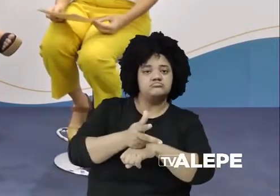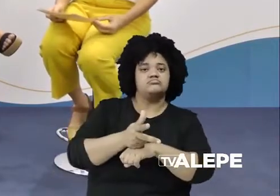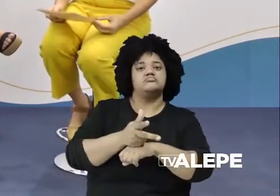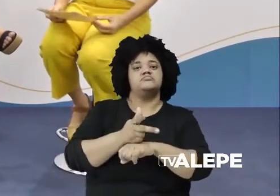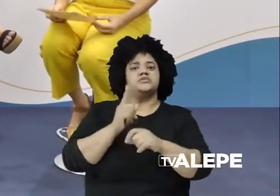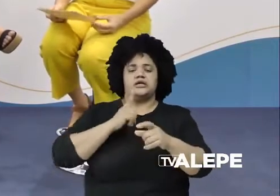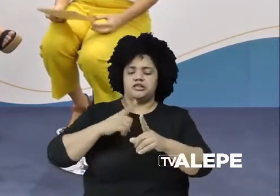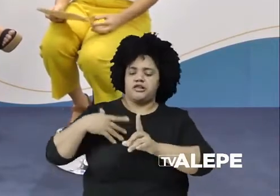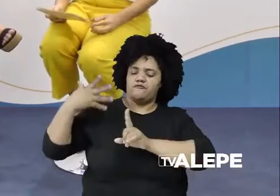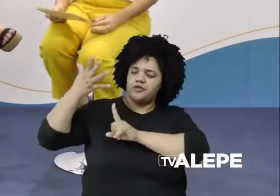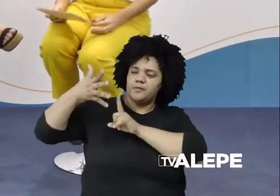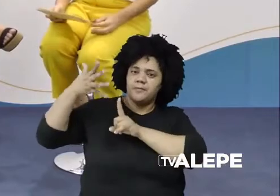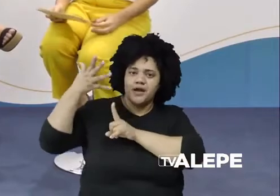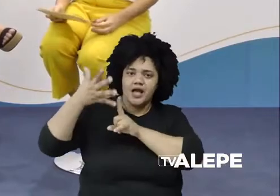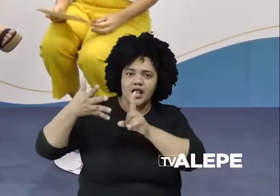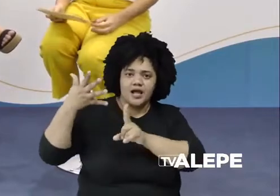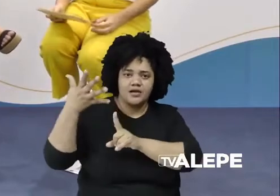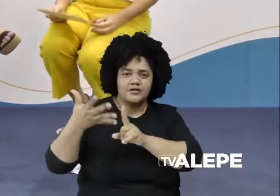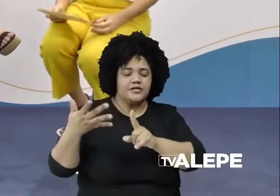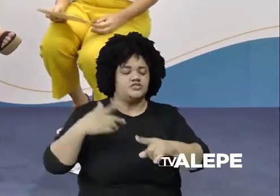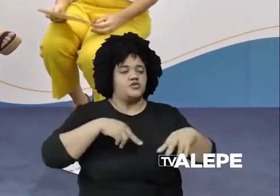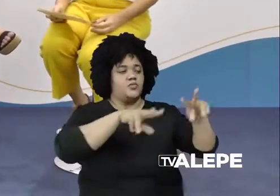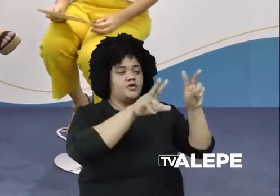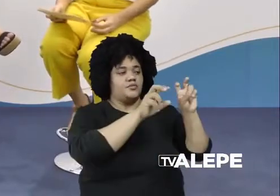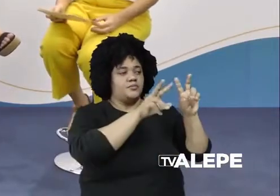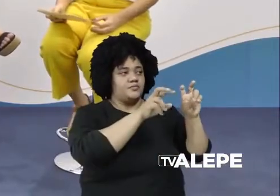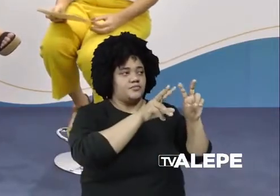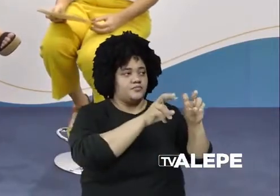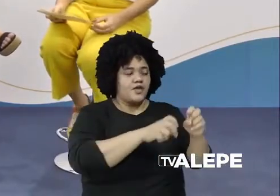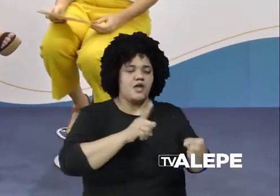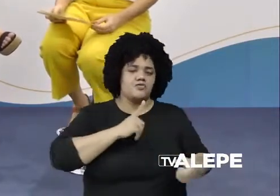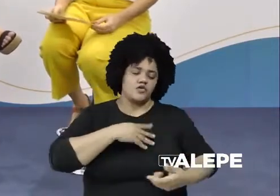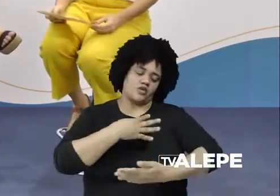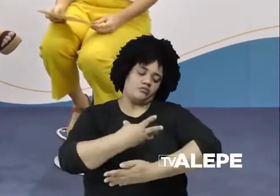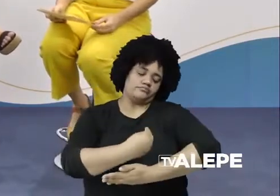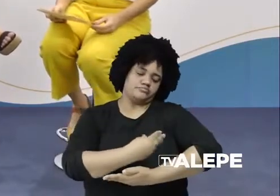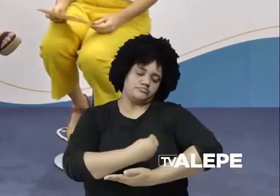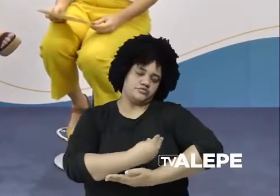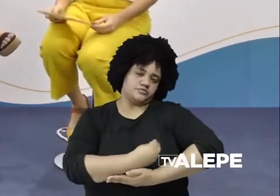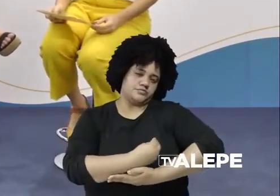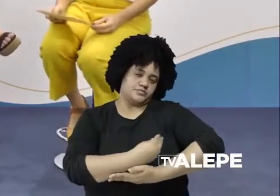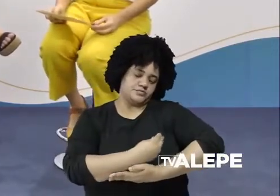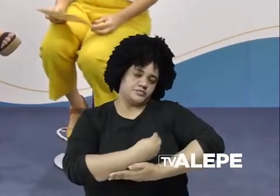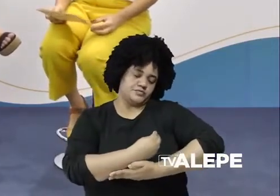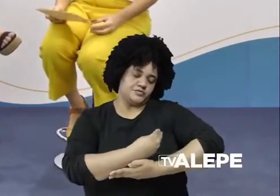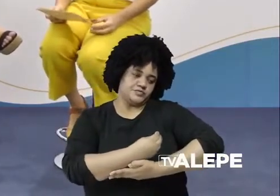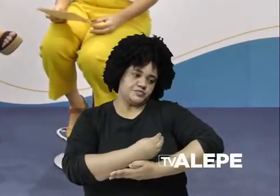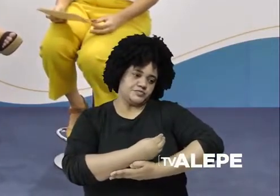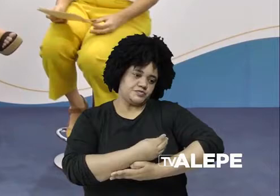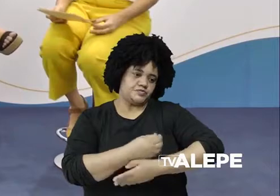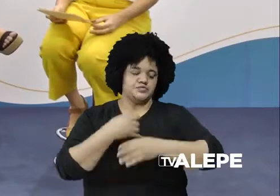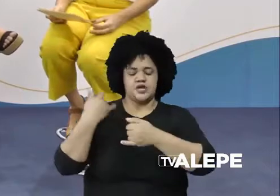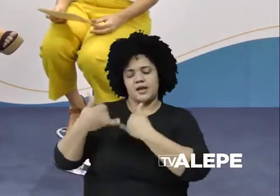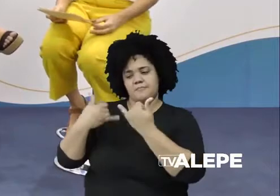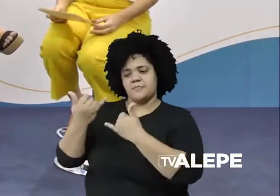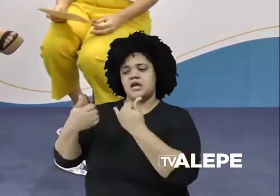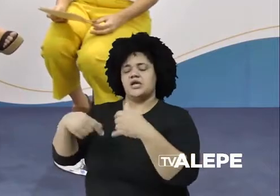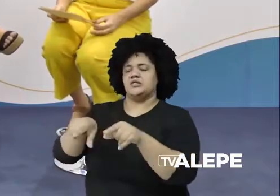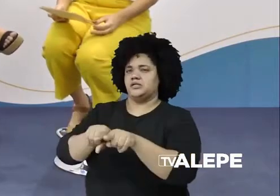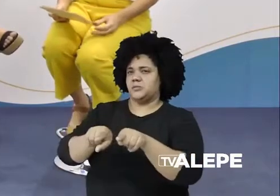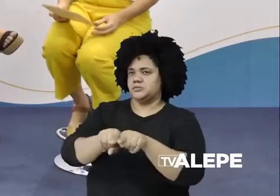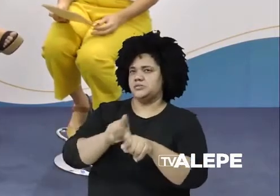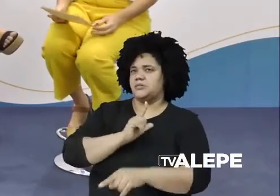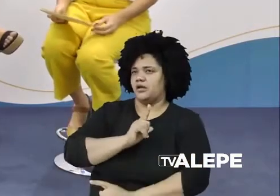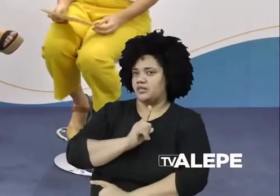web palestras com temáticas voltadas ao aleitamento materno, a brincadeiras também, né?